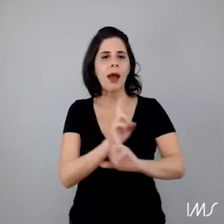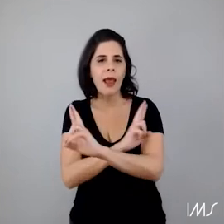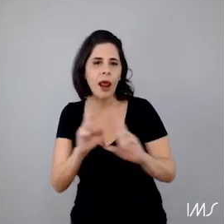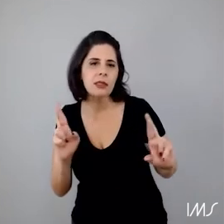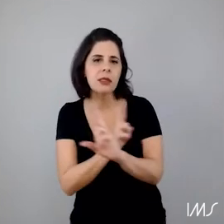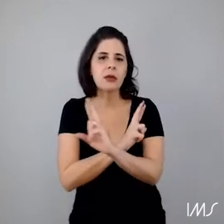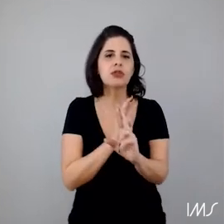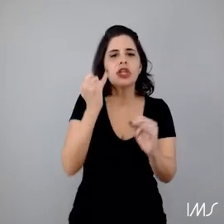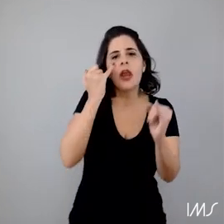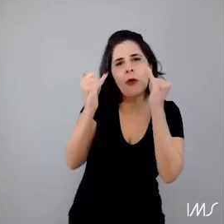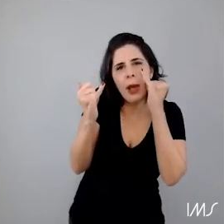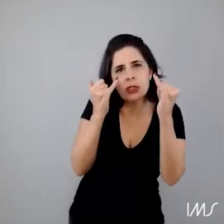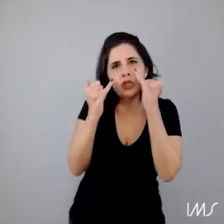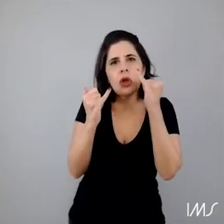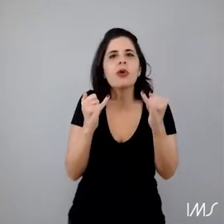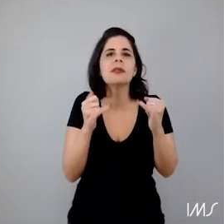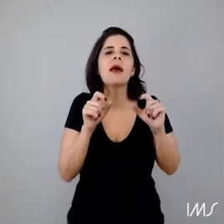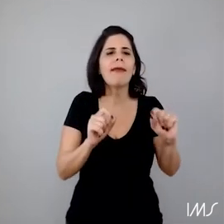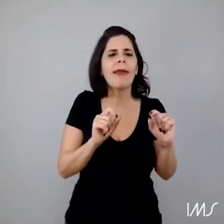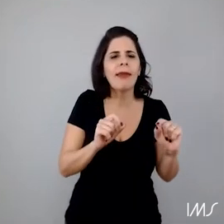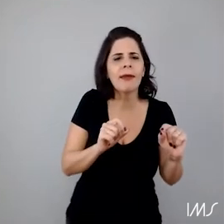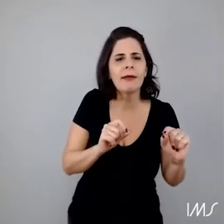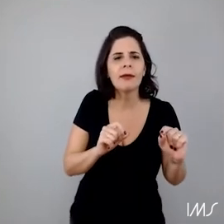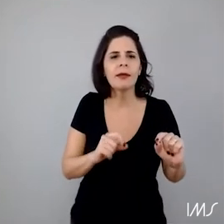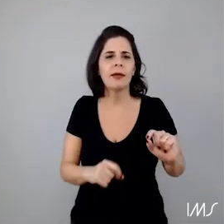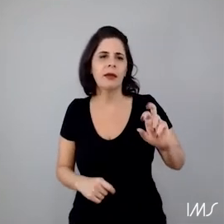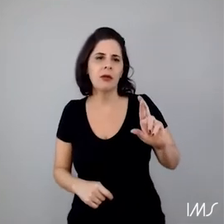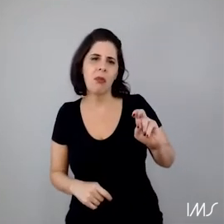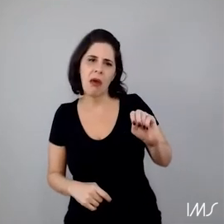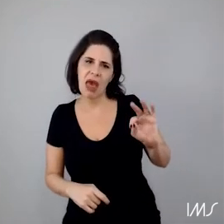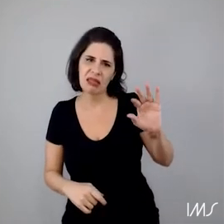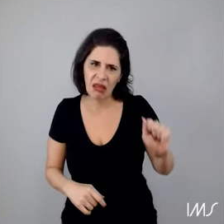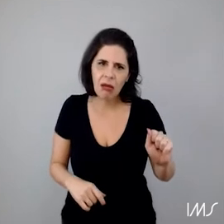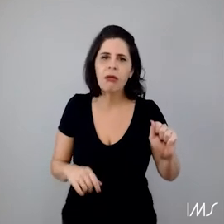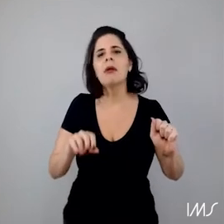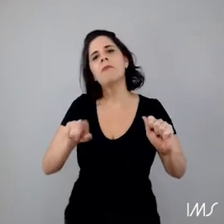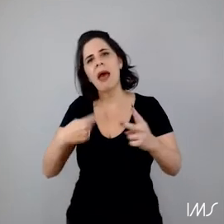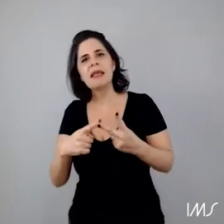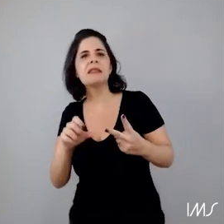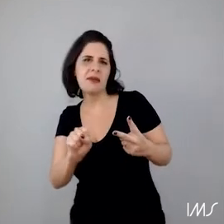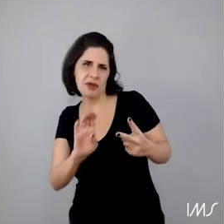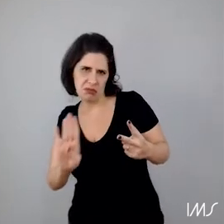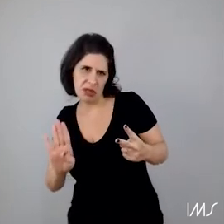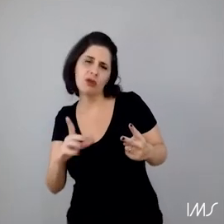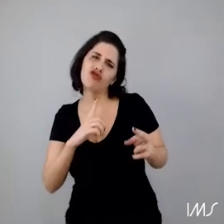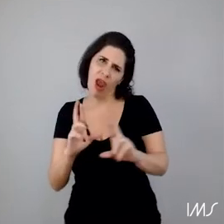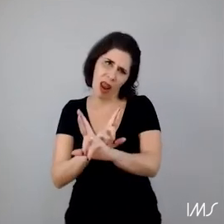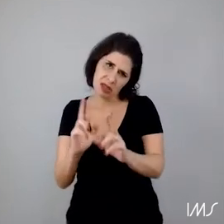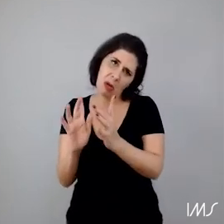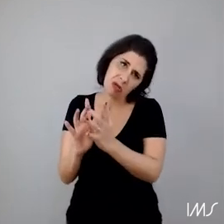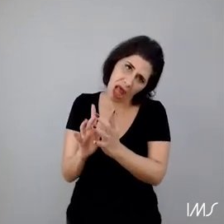menciona também Andreas Müller-Pöhle, né, obviamente importante e fundamental na própria edição dos livros de Flusser, né,